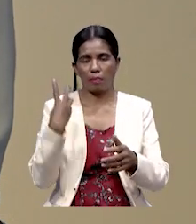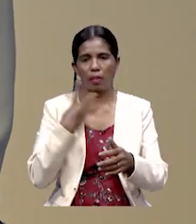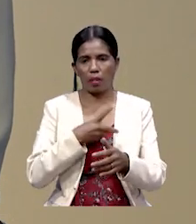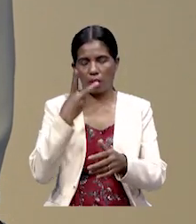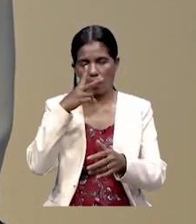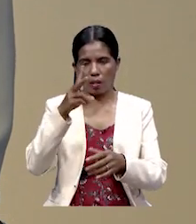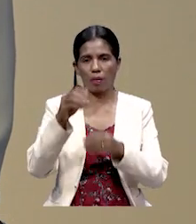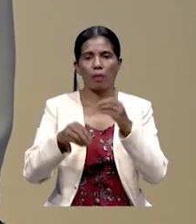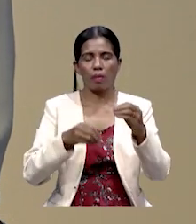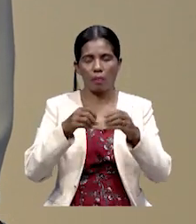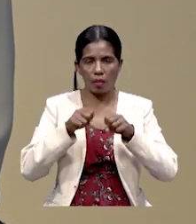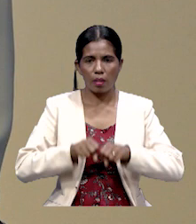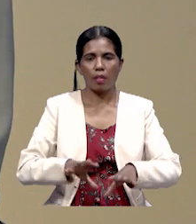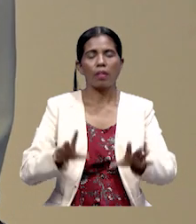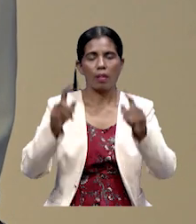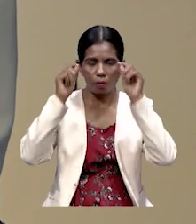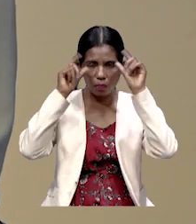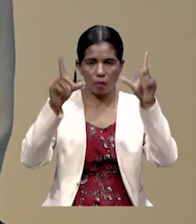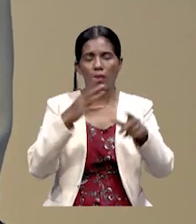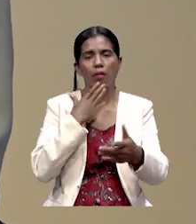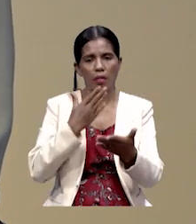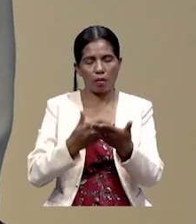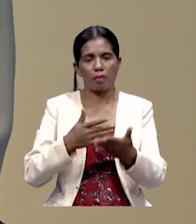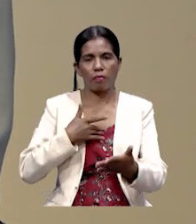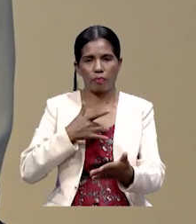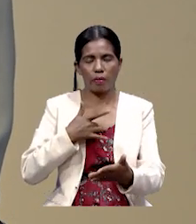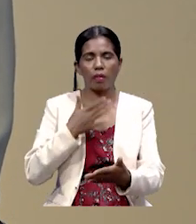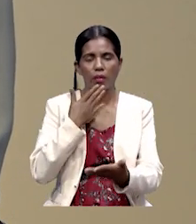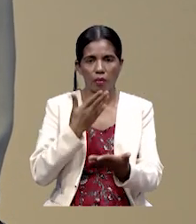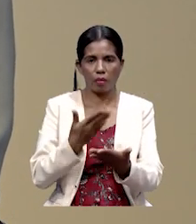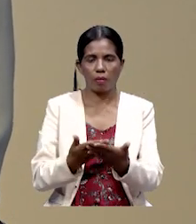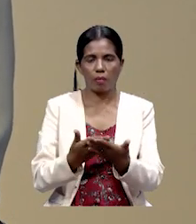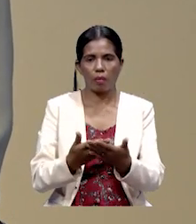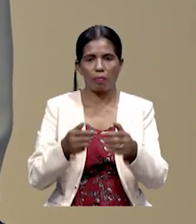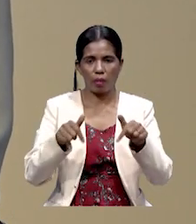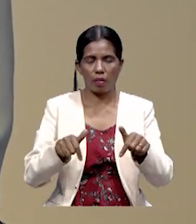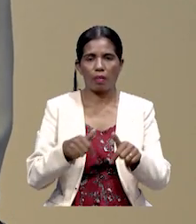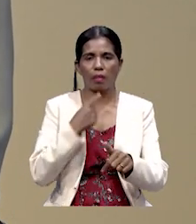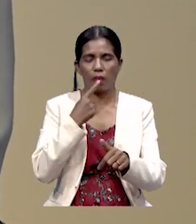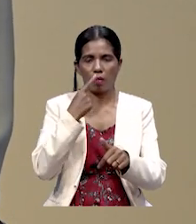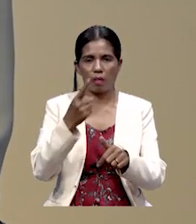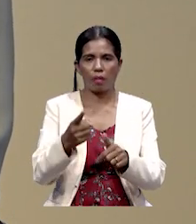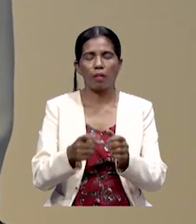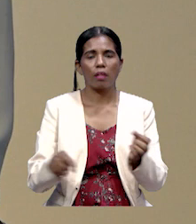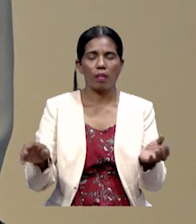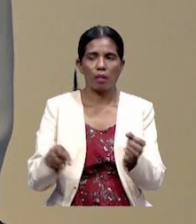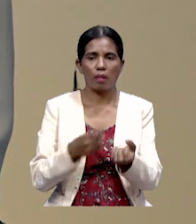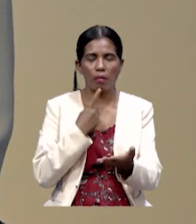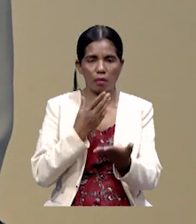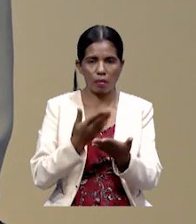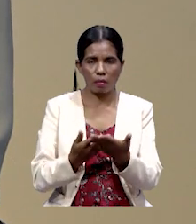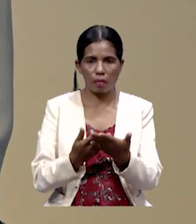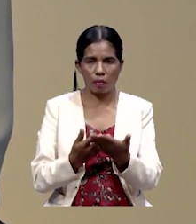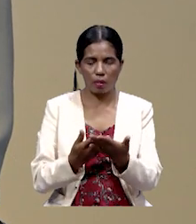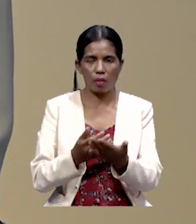desenvolvidos, em articulação com outro tópico também muito importante para Timor-Leste, tornar a pesca sustentável e proporcionar aos